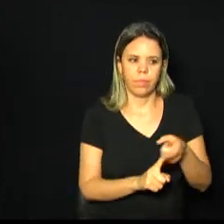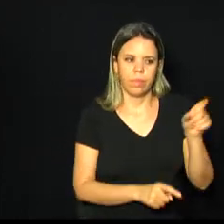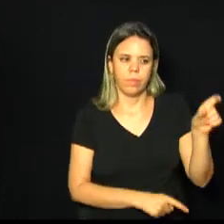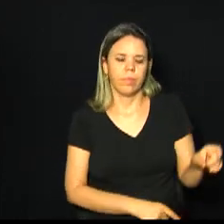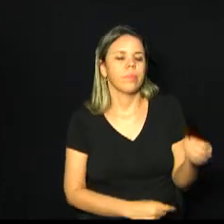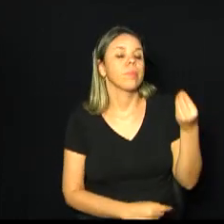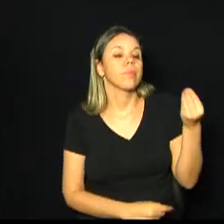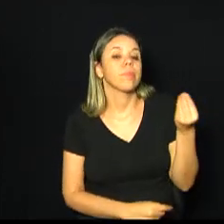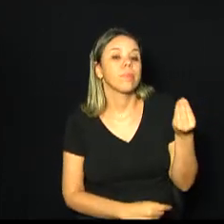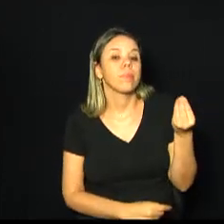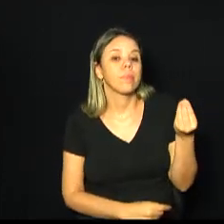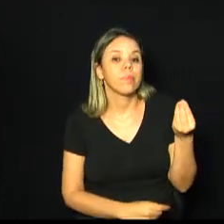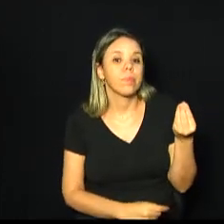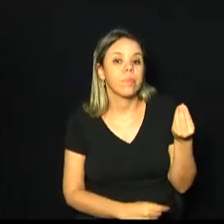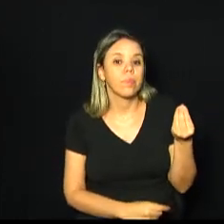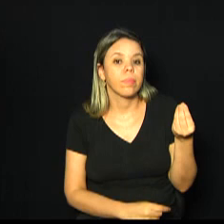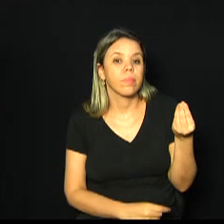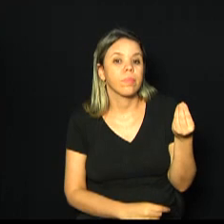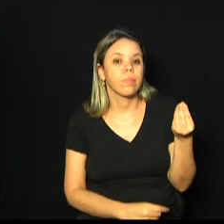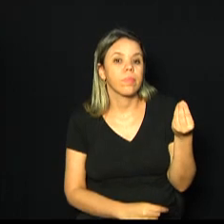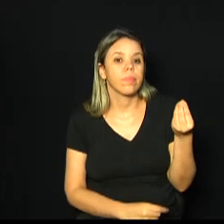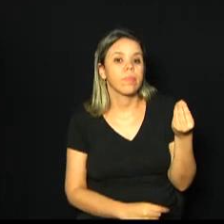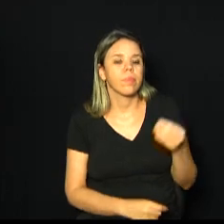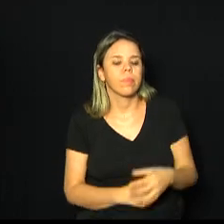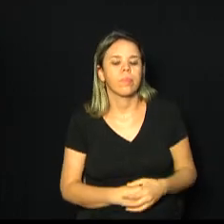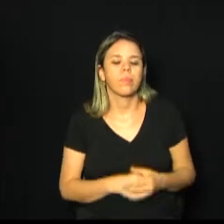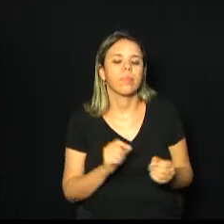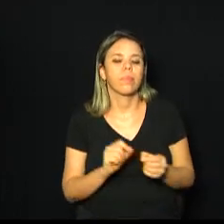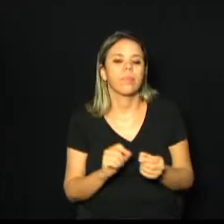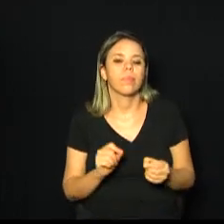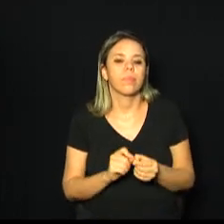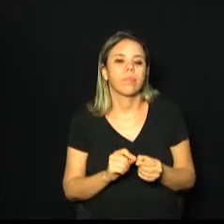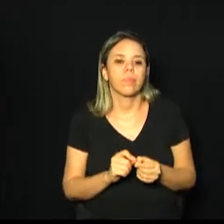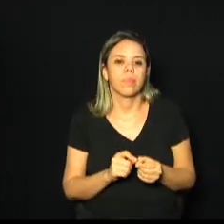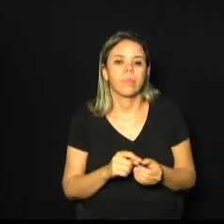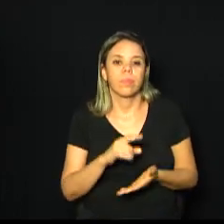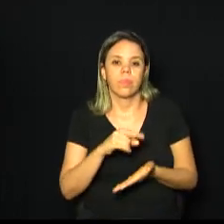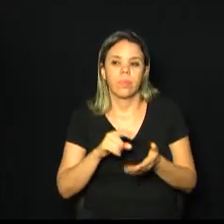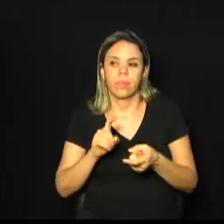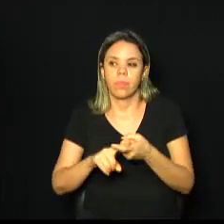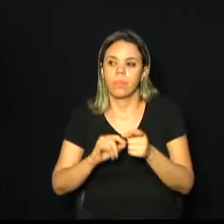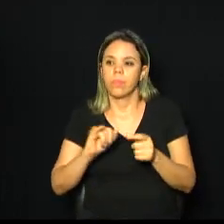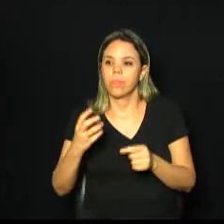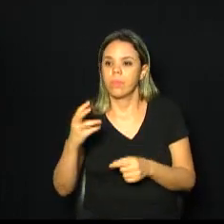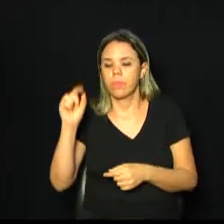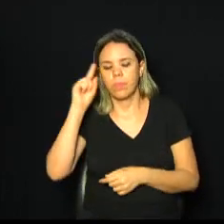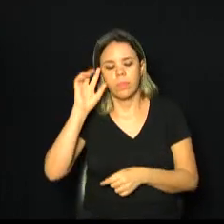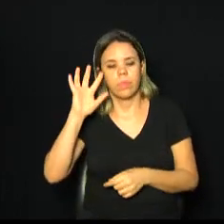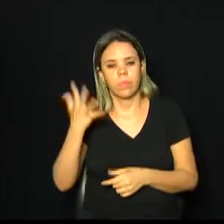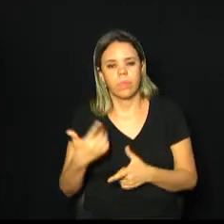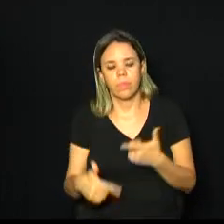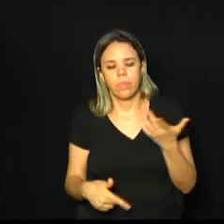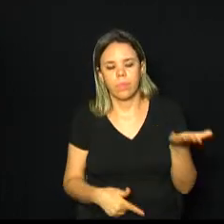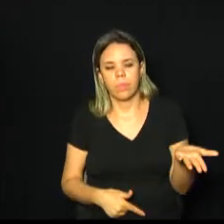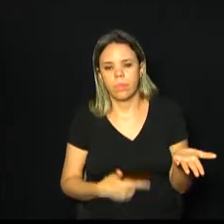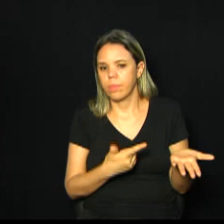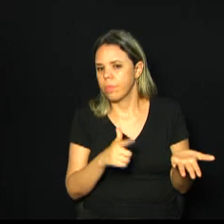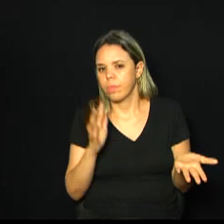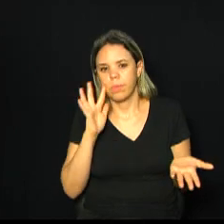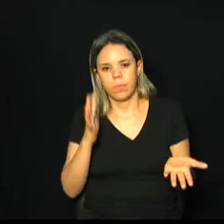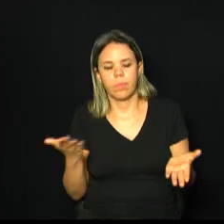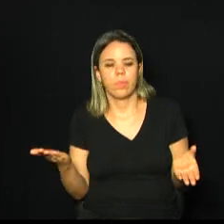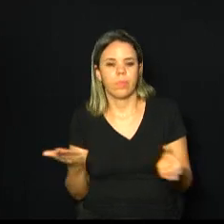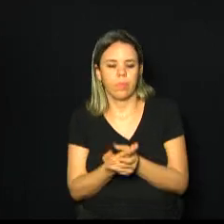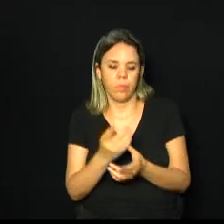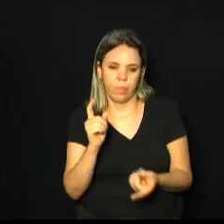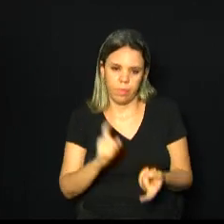Como? Na prática, é uma notificação concedendo 30 dias para você resolver o problema. Se você não resolver, você vai ser